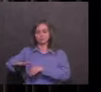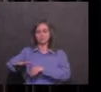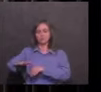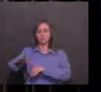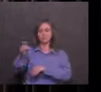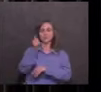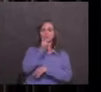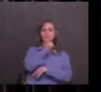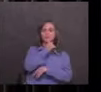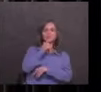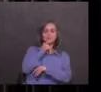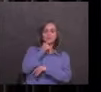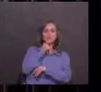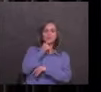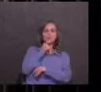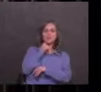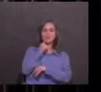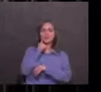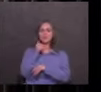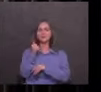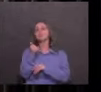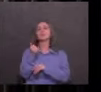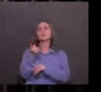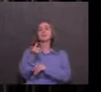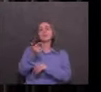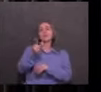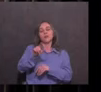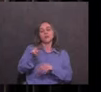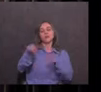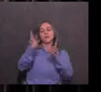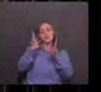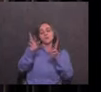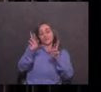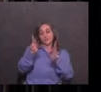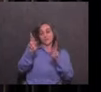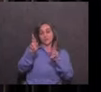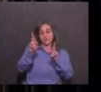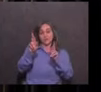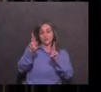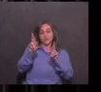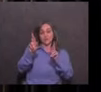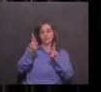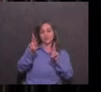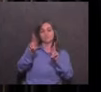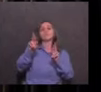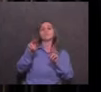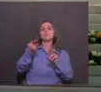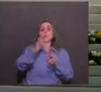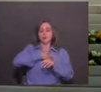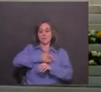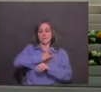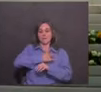geliebt fühlen und in Einheit und geschwisterlicher Liebe wachsen. Oremus.